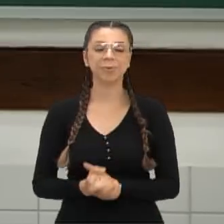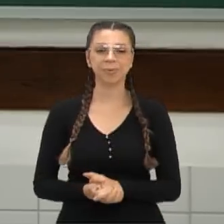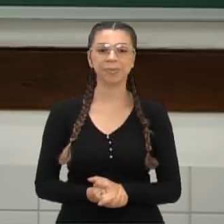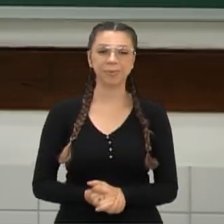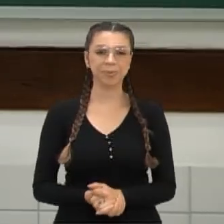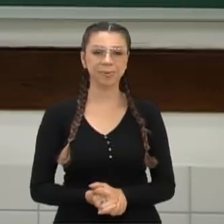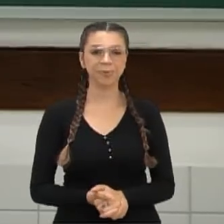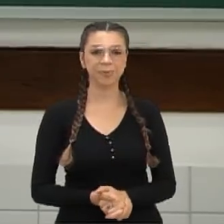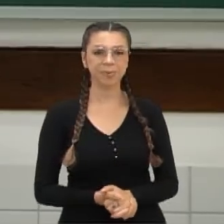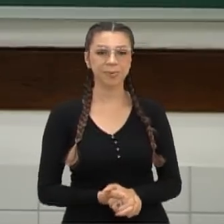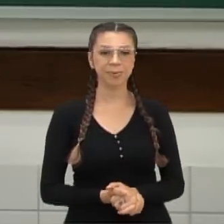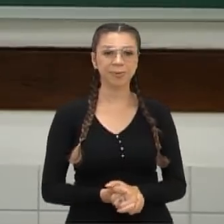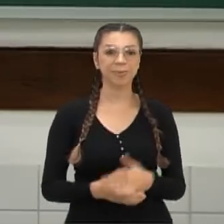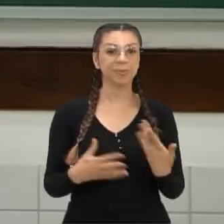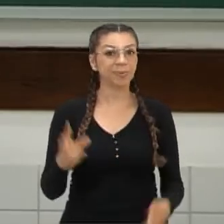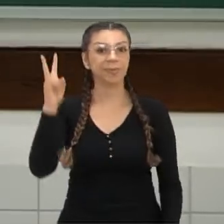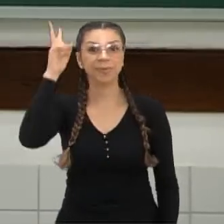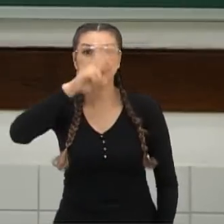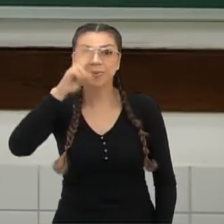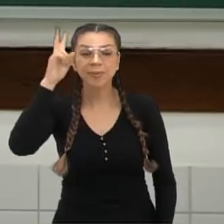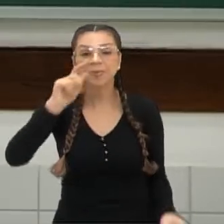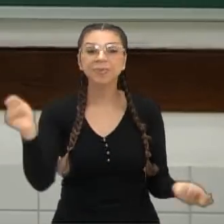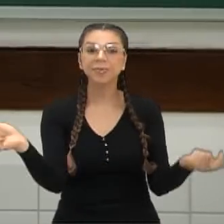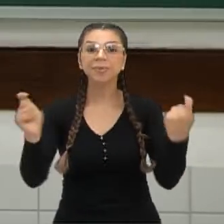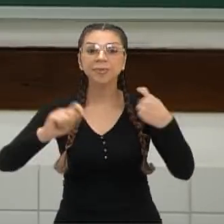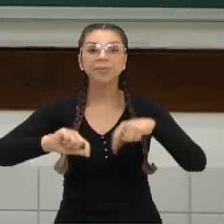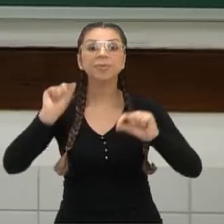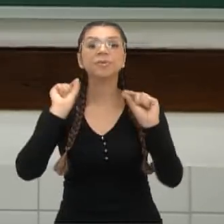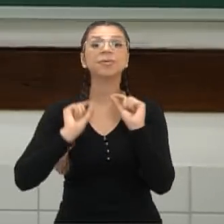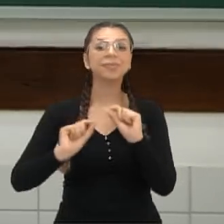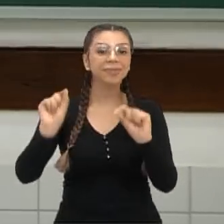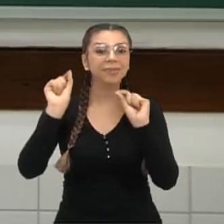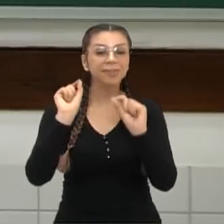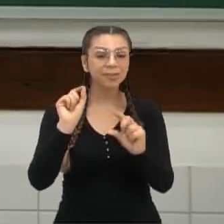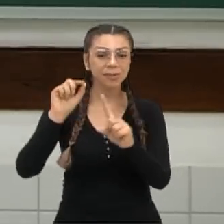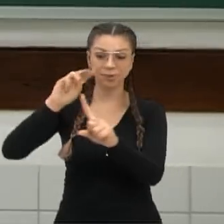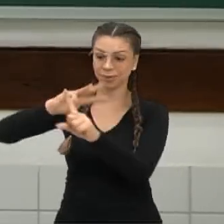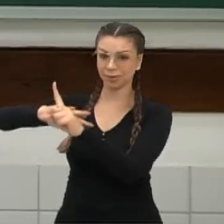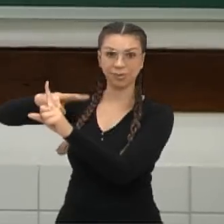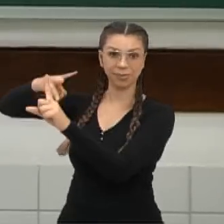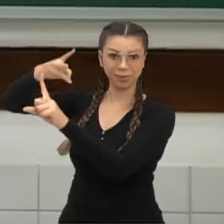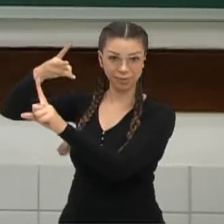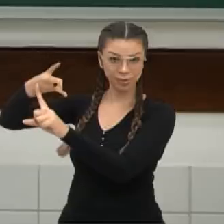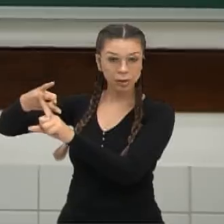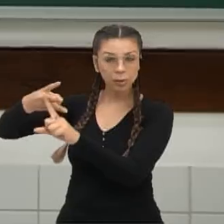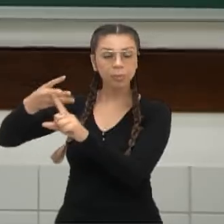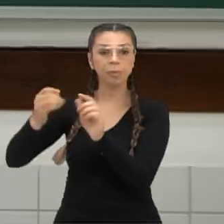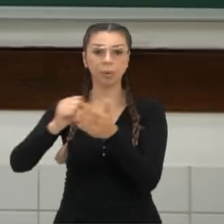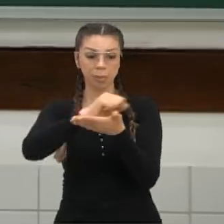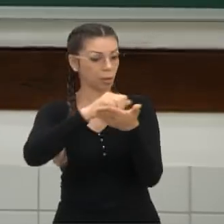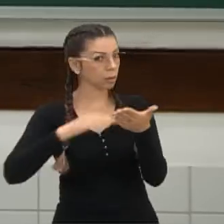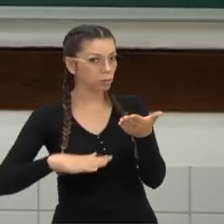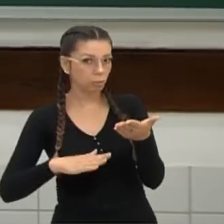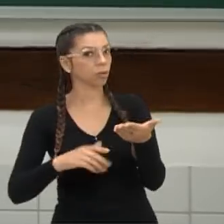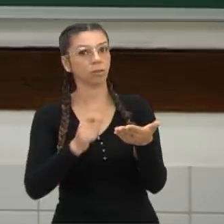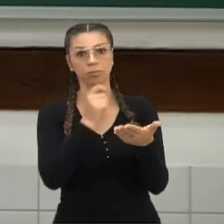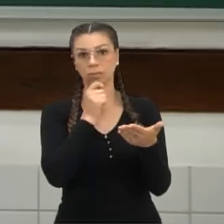bem. Lembre-se que precisamos fazer o quê? Triplicar. O exercício não terminou